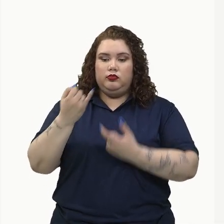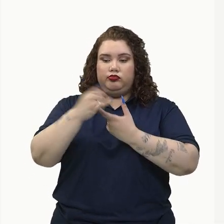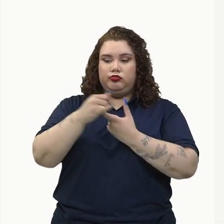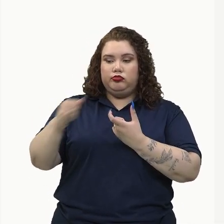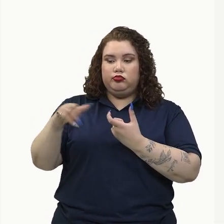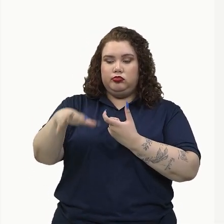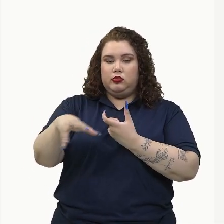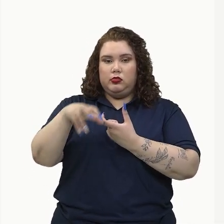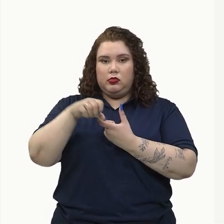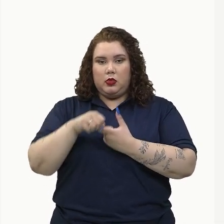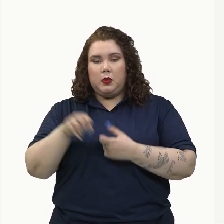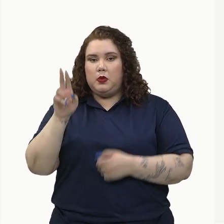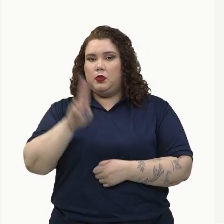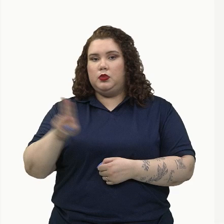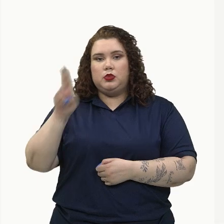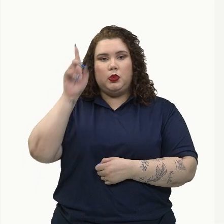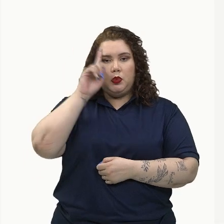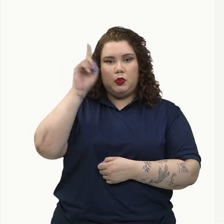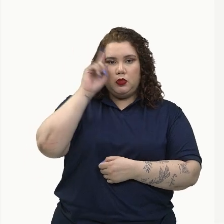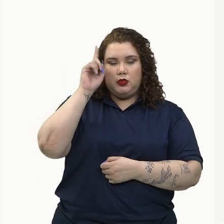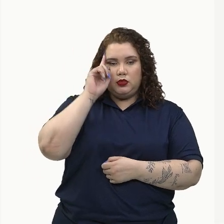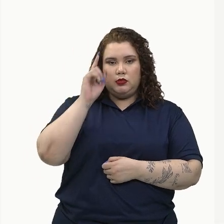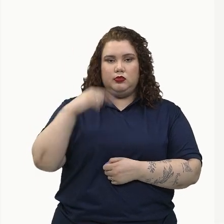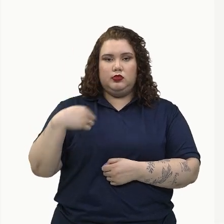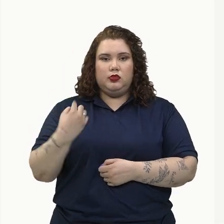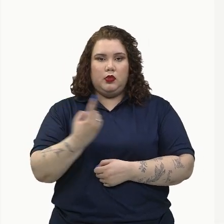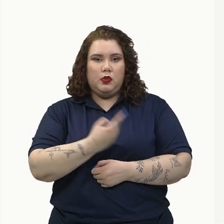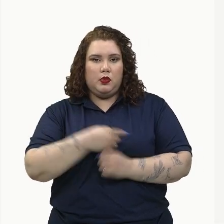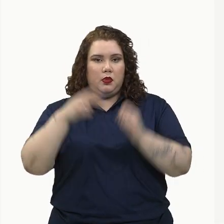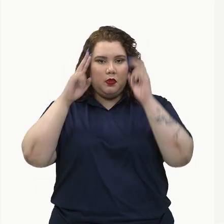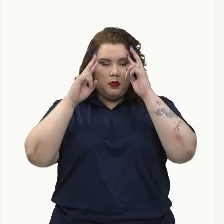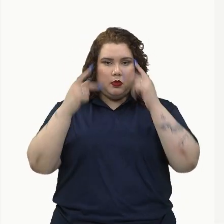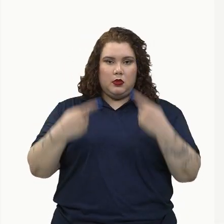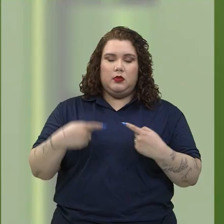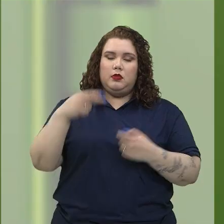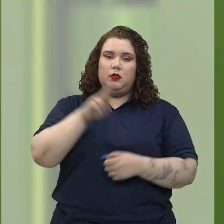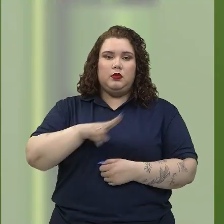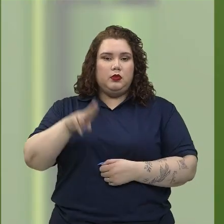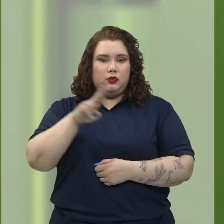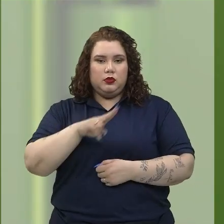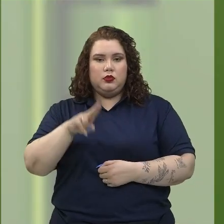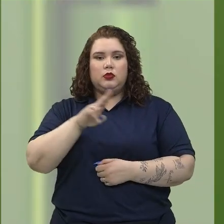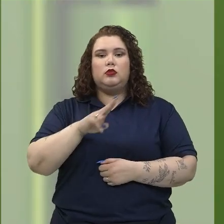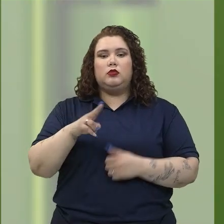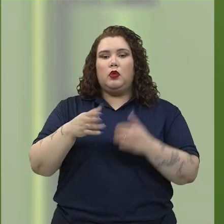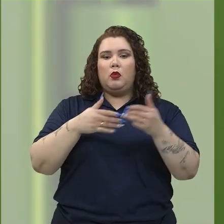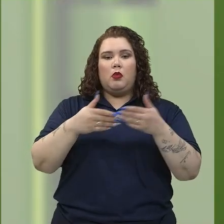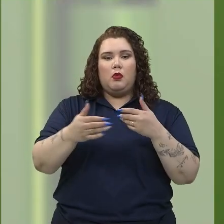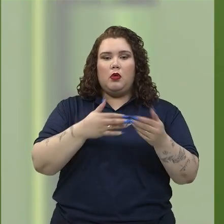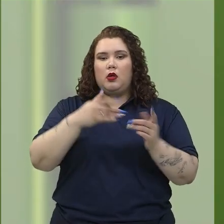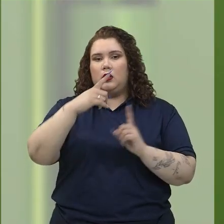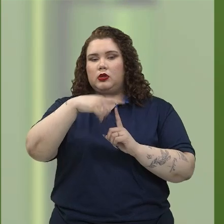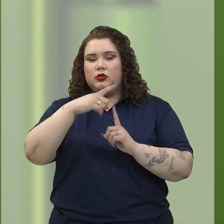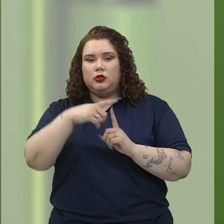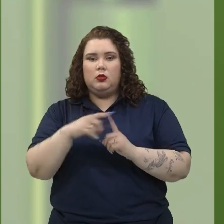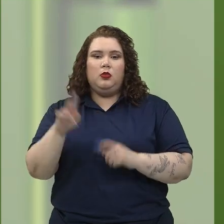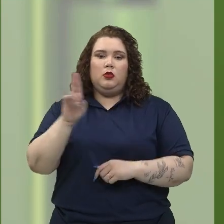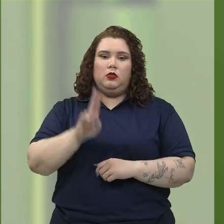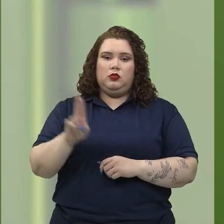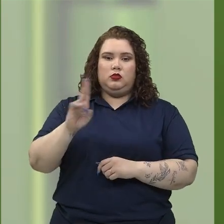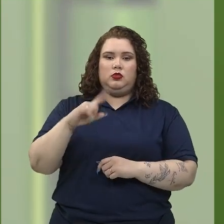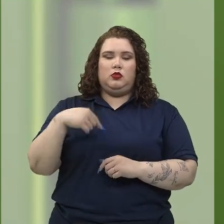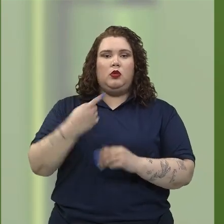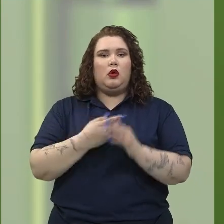elétrico, muito usado no cotidiano por nós, né? Por todos nós utilizamos receptores. De alguma forma, a gente utiliza receptores na